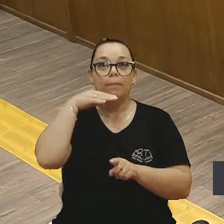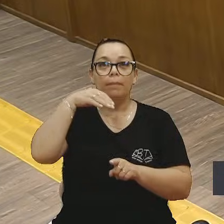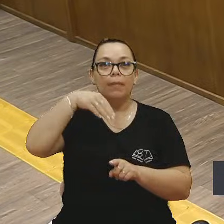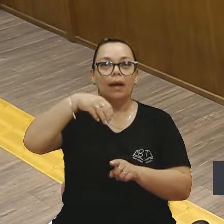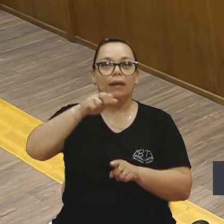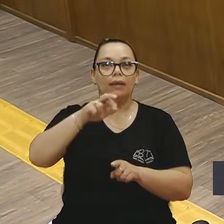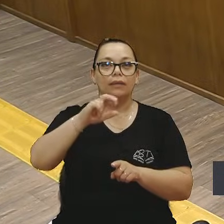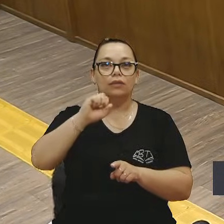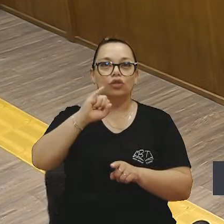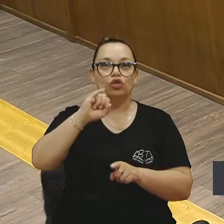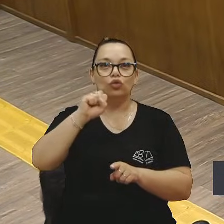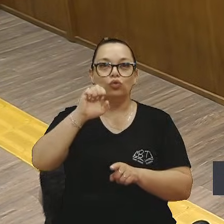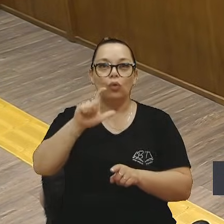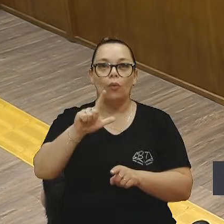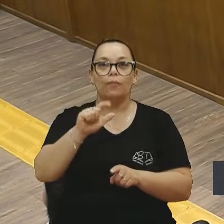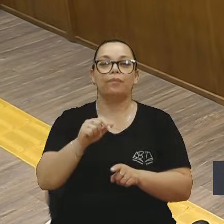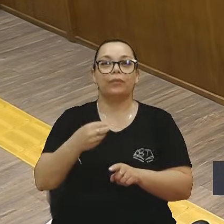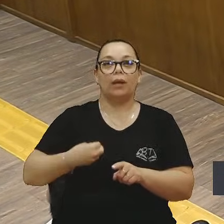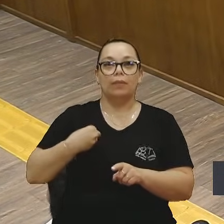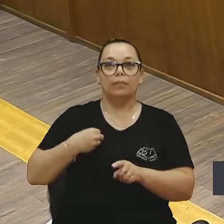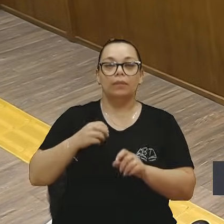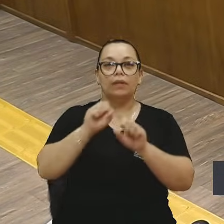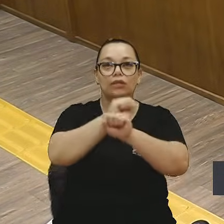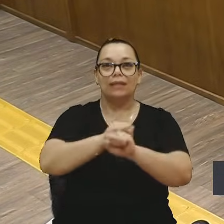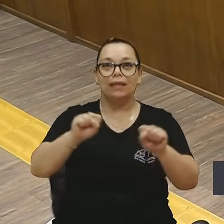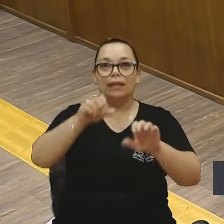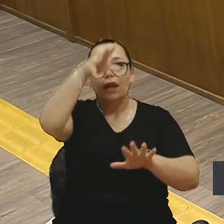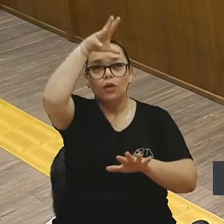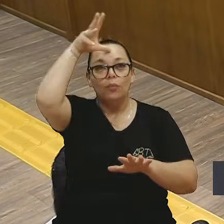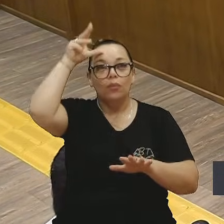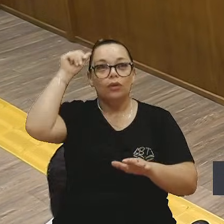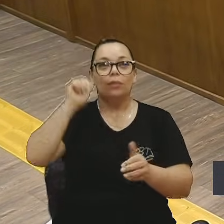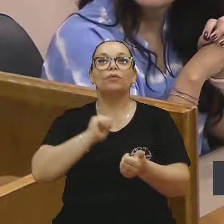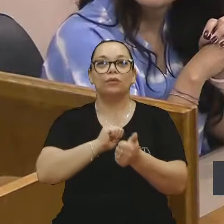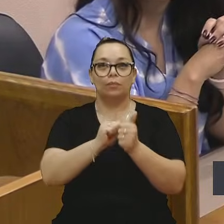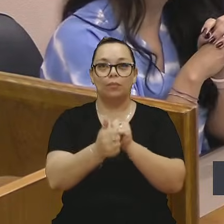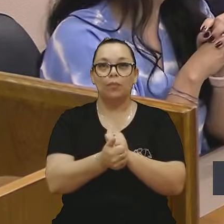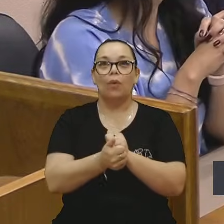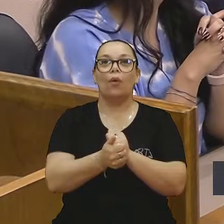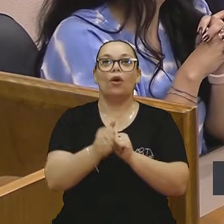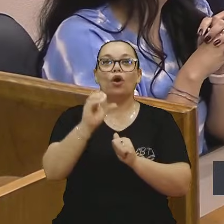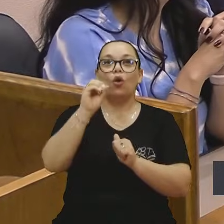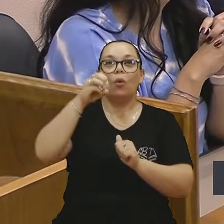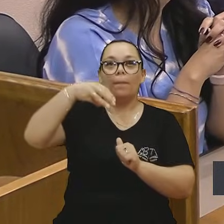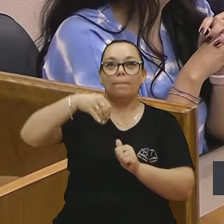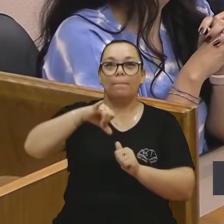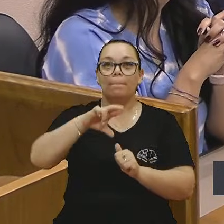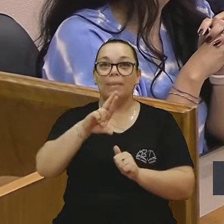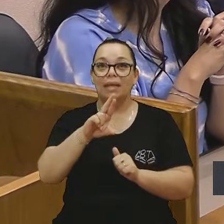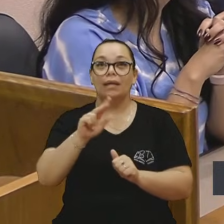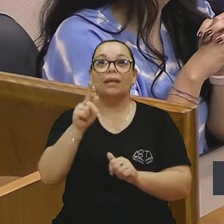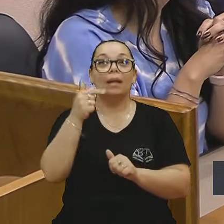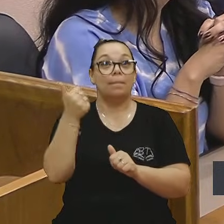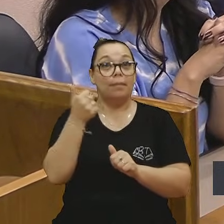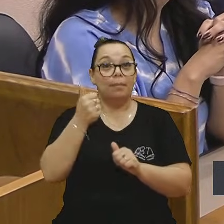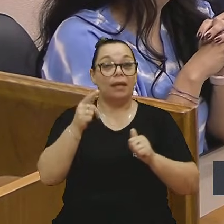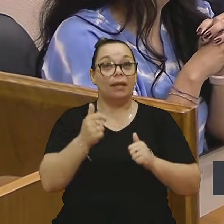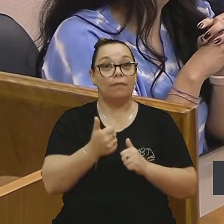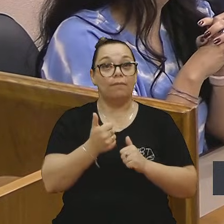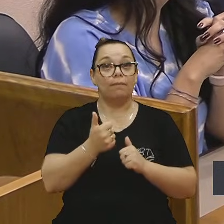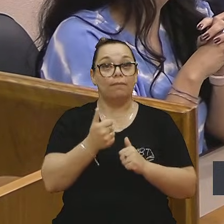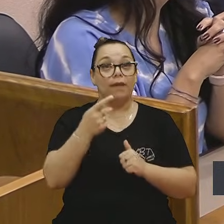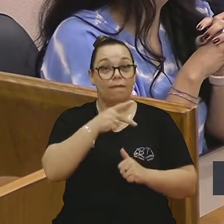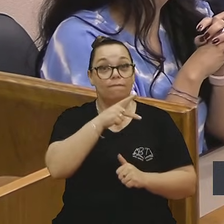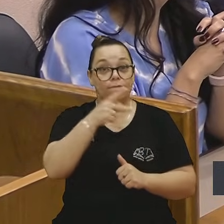de agradecer a presença do secretário municipal de Esporte e Lazer, Omir Cadori, e da primeira vice-presidente